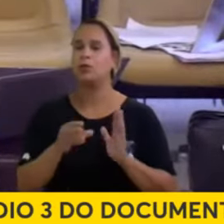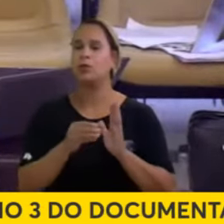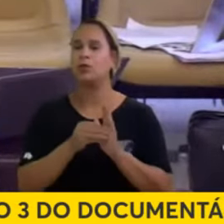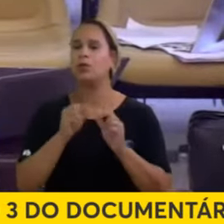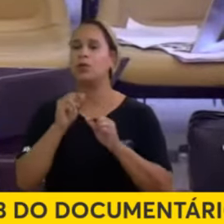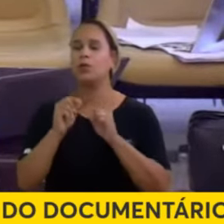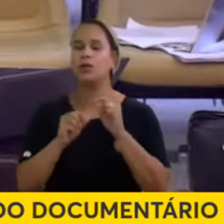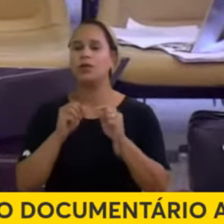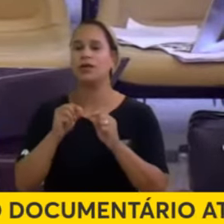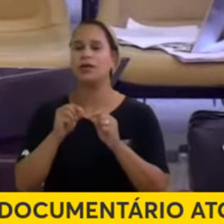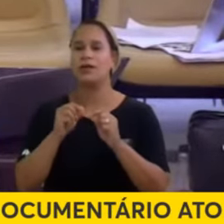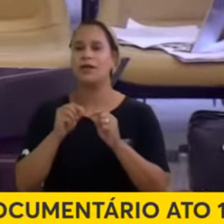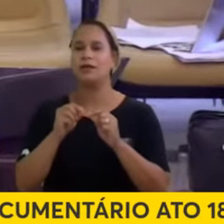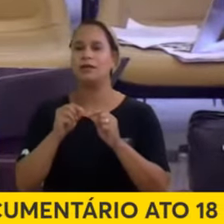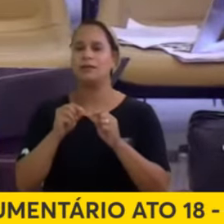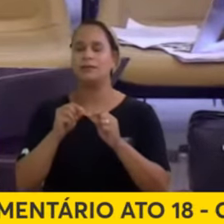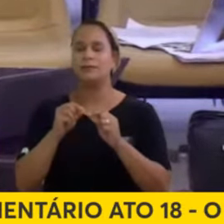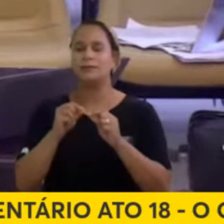de argumento